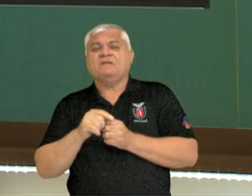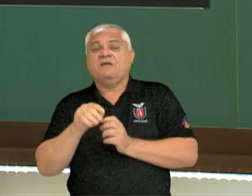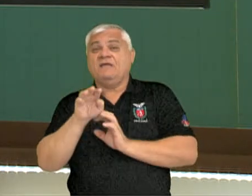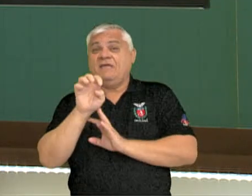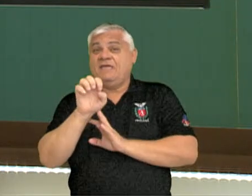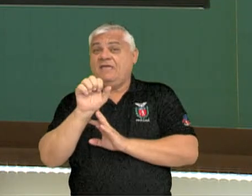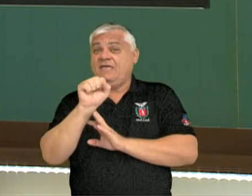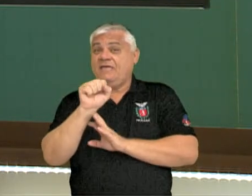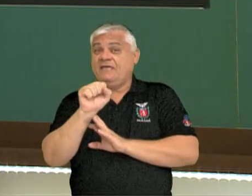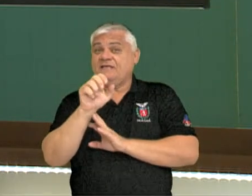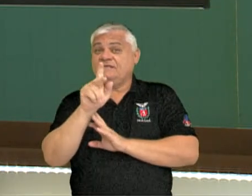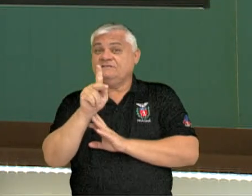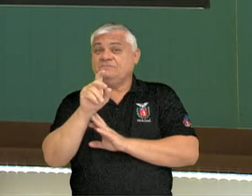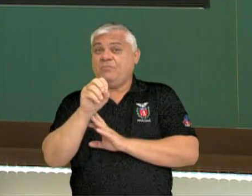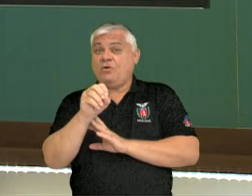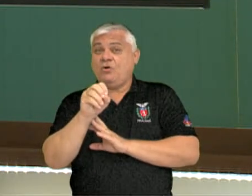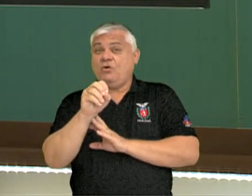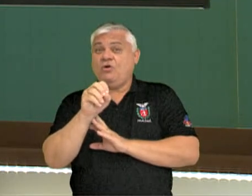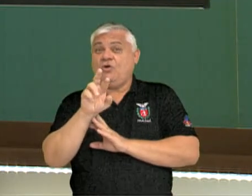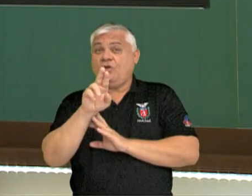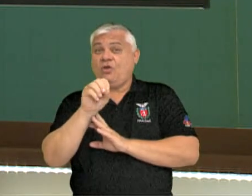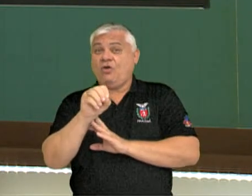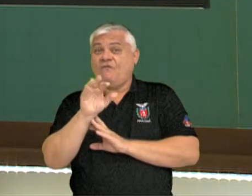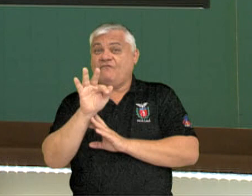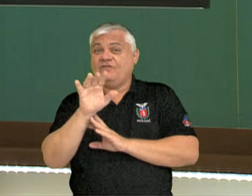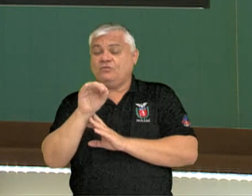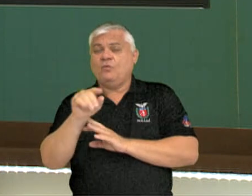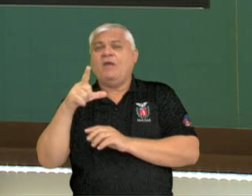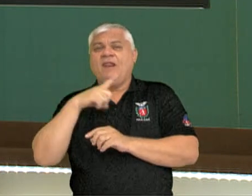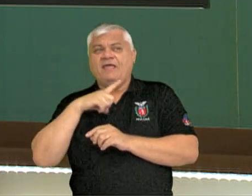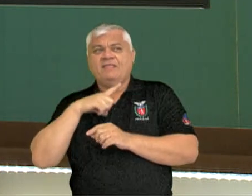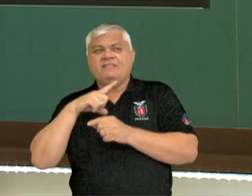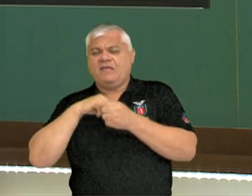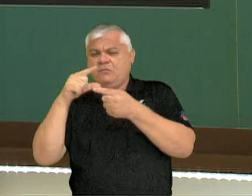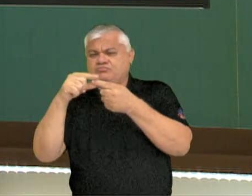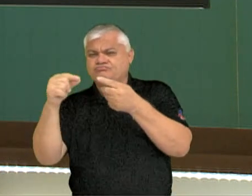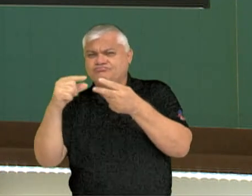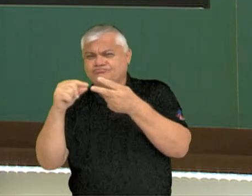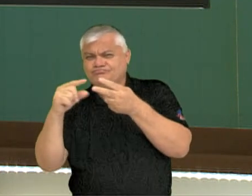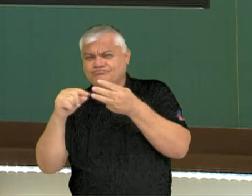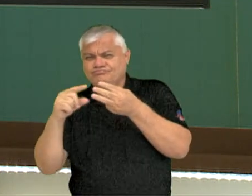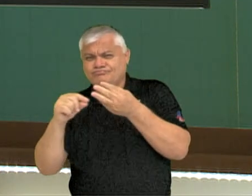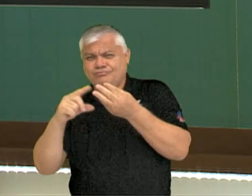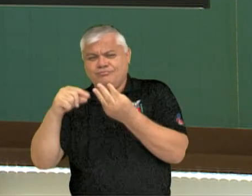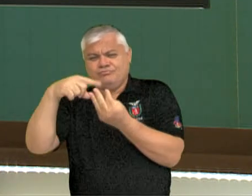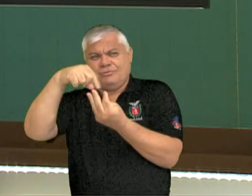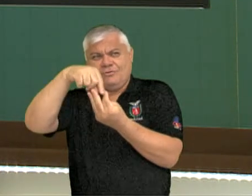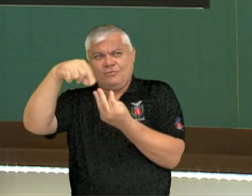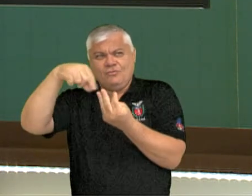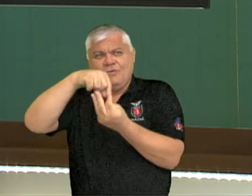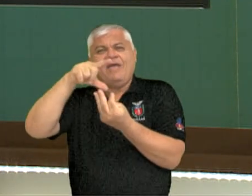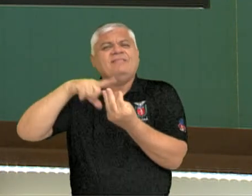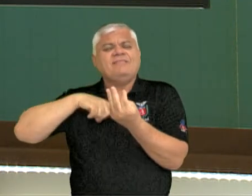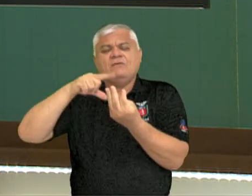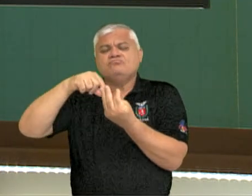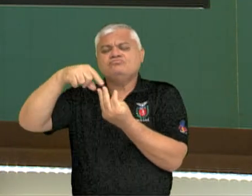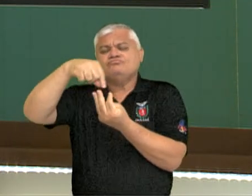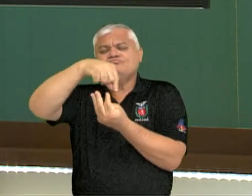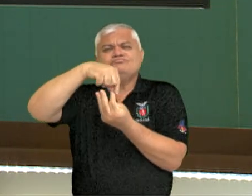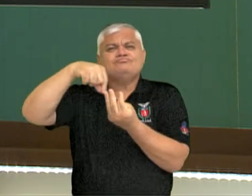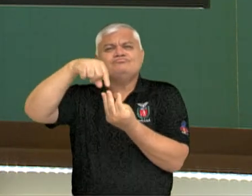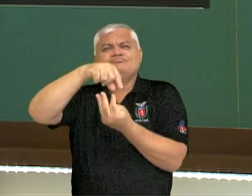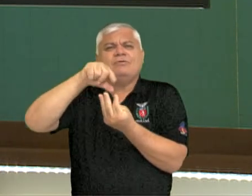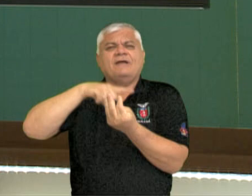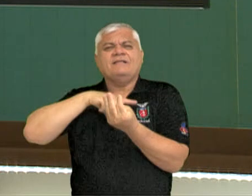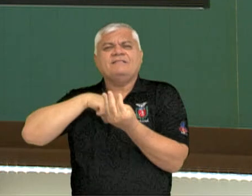esporófito recebe esse nome porque vai produzir esporos, tá? Lá na extremidade do esporófito a gente tem o esporângio